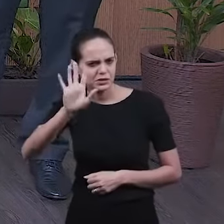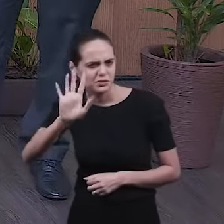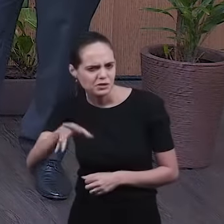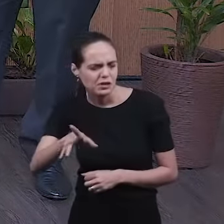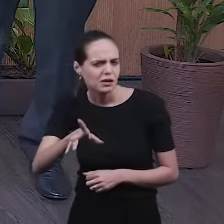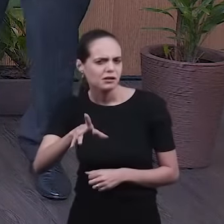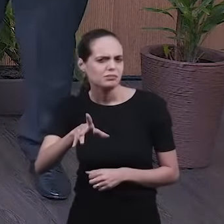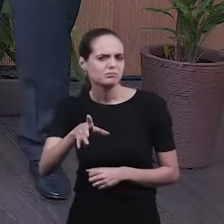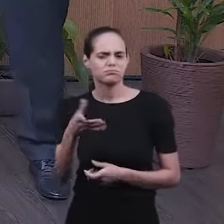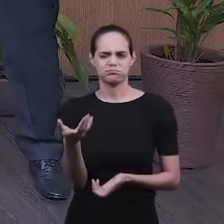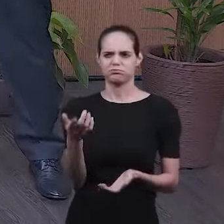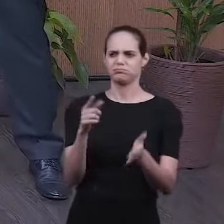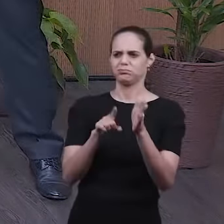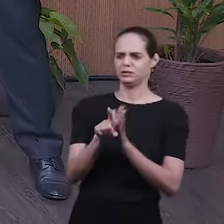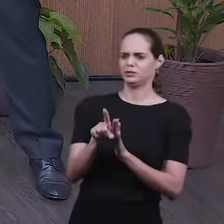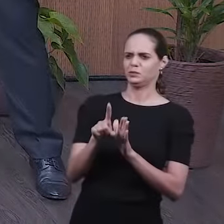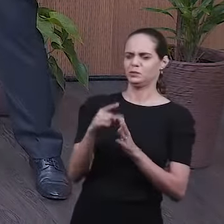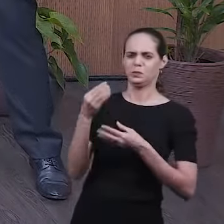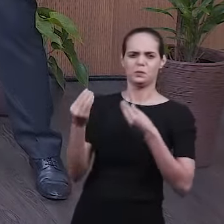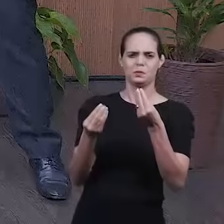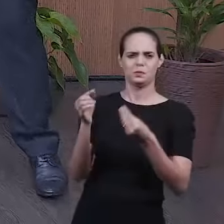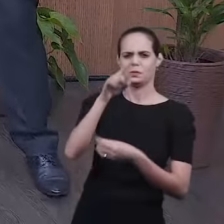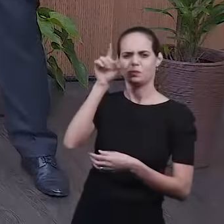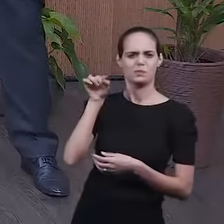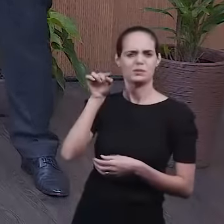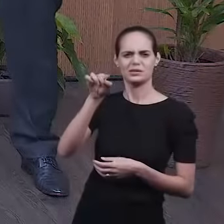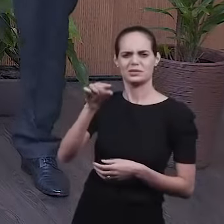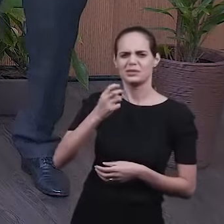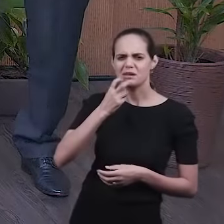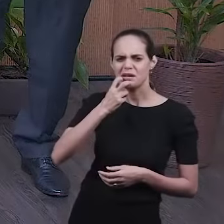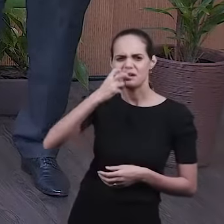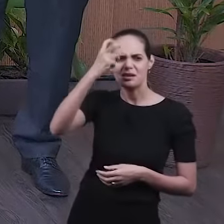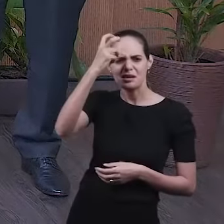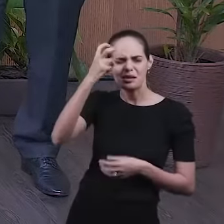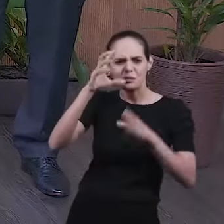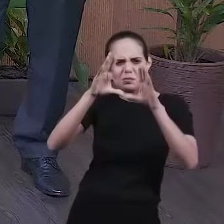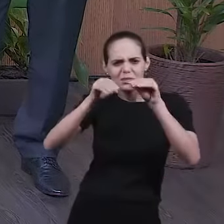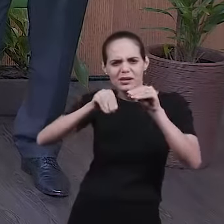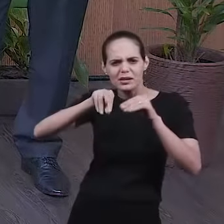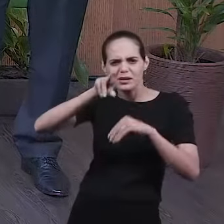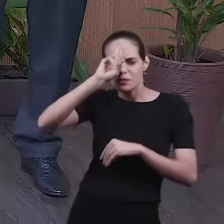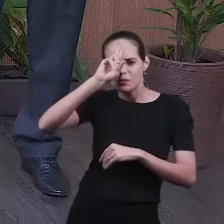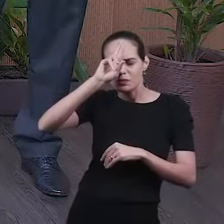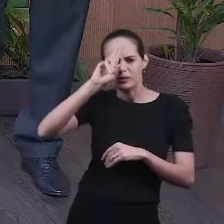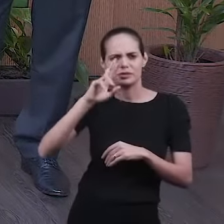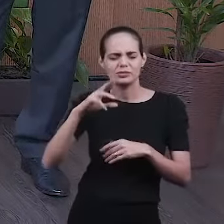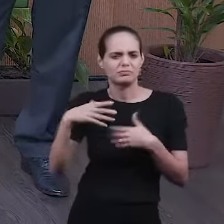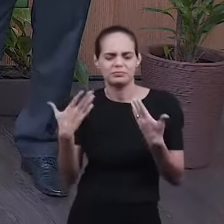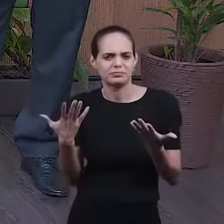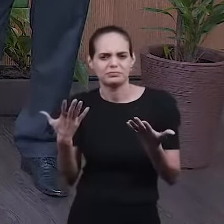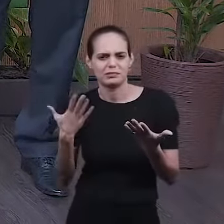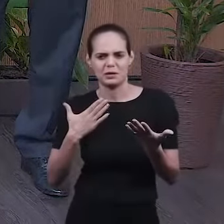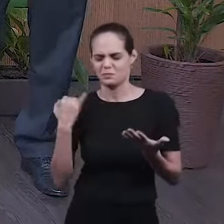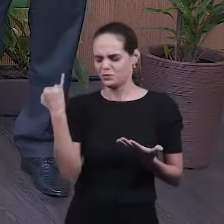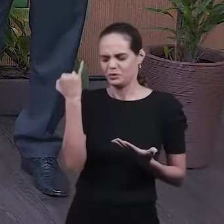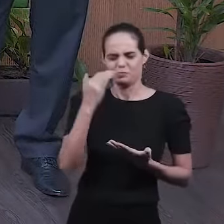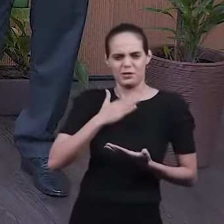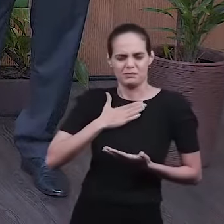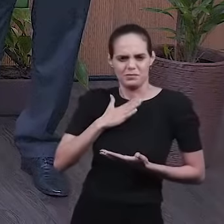o grito da meia-noite? Ou ainda, será que isso tem alguma importância para mim, para a